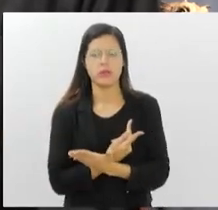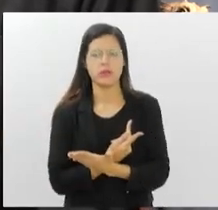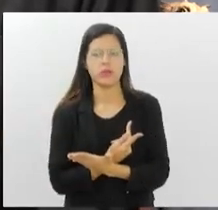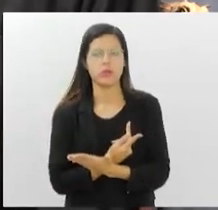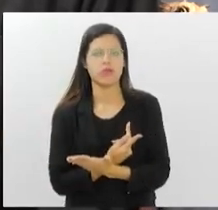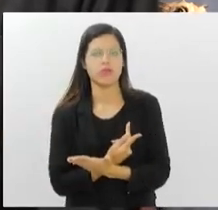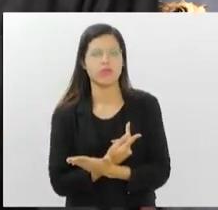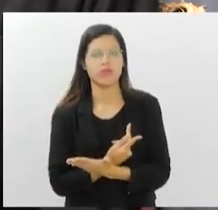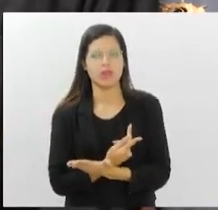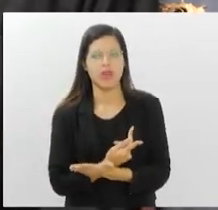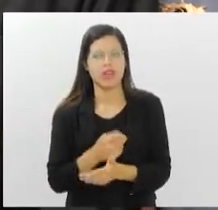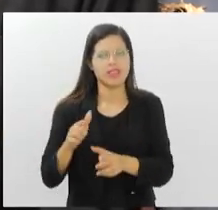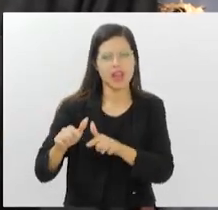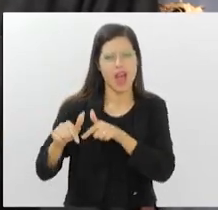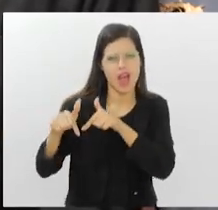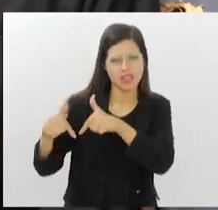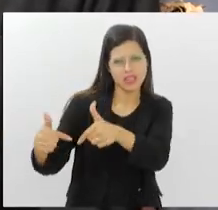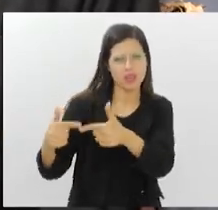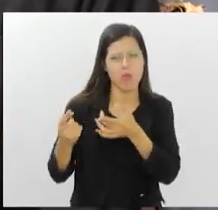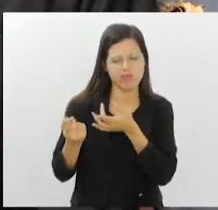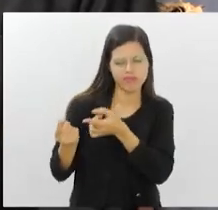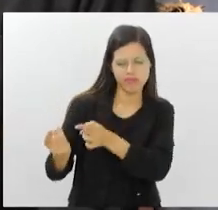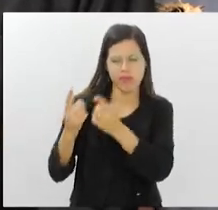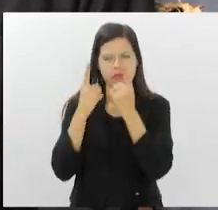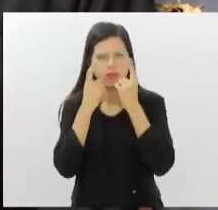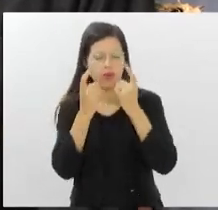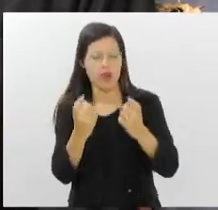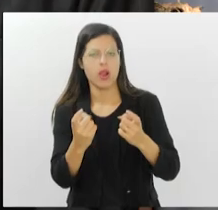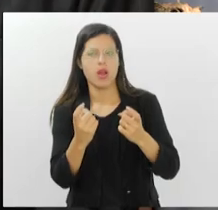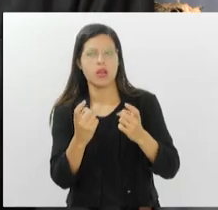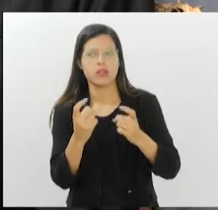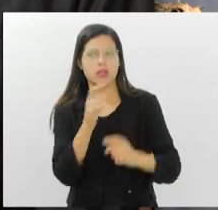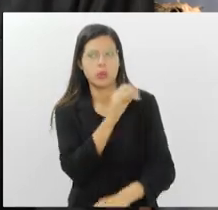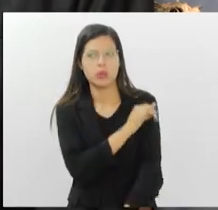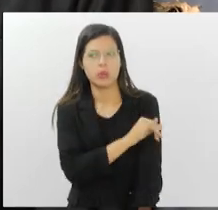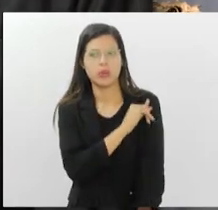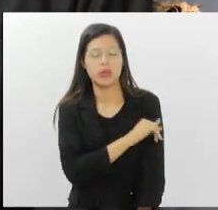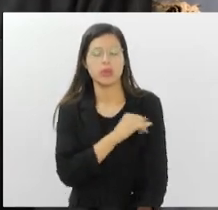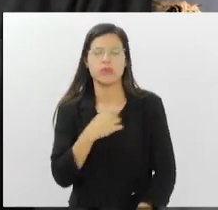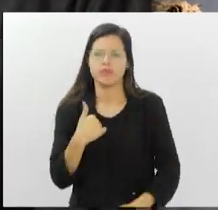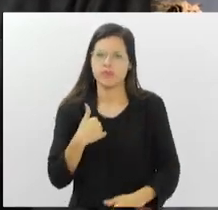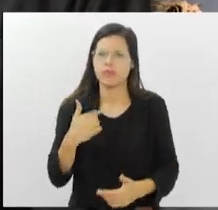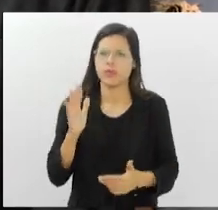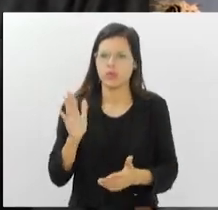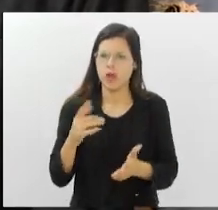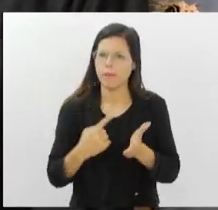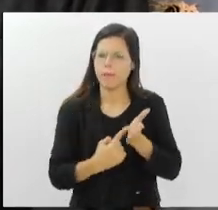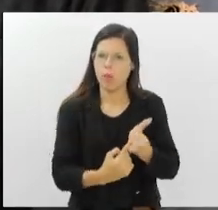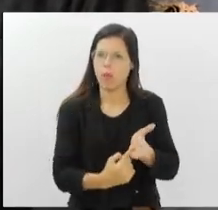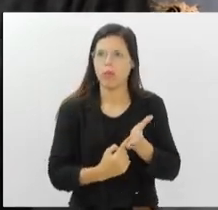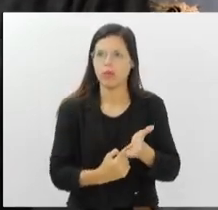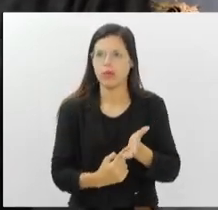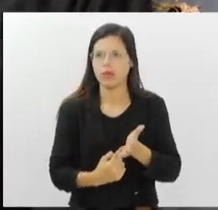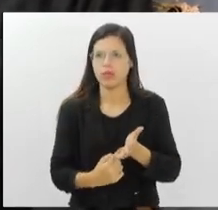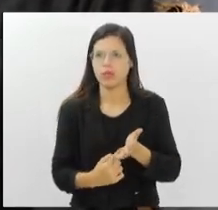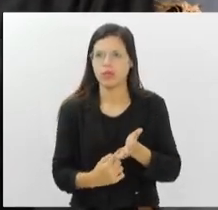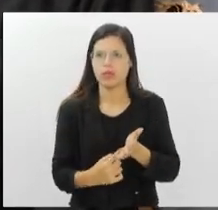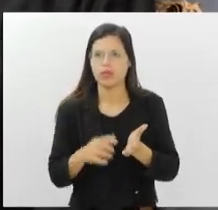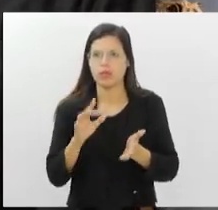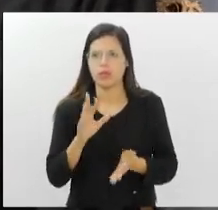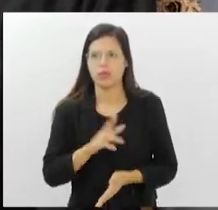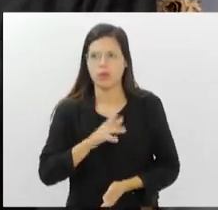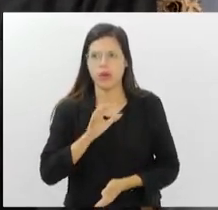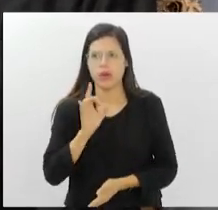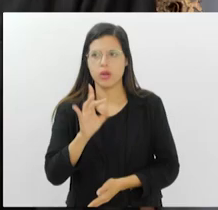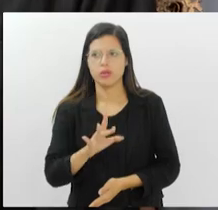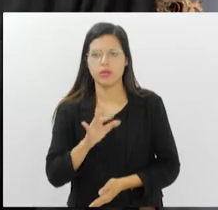dos ataques que aconteceram no Brasil todo. O Rio de Janeiro, e eu tinha me comprometido com isso, não ficaria pontualmente só